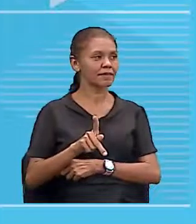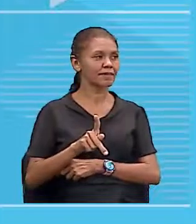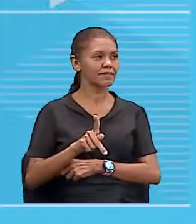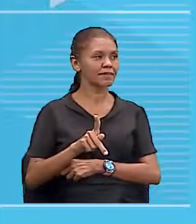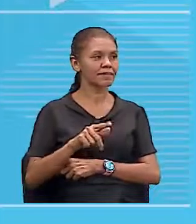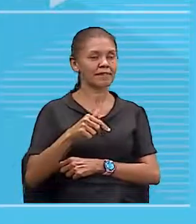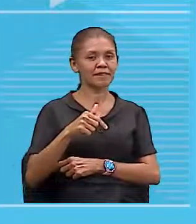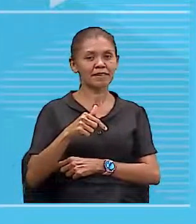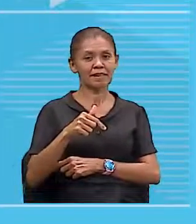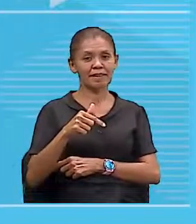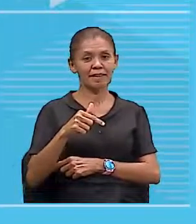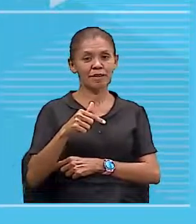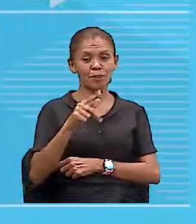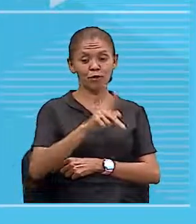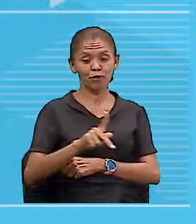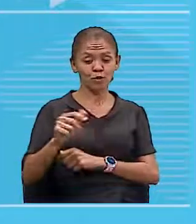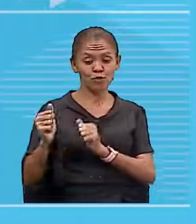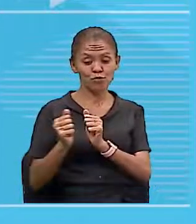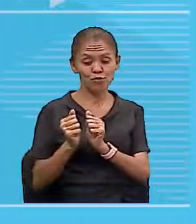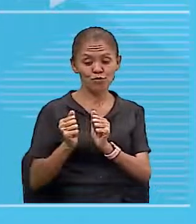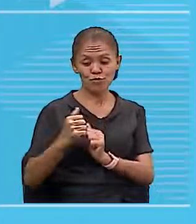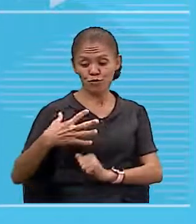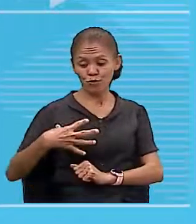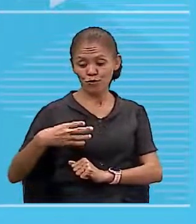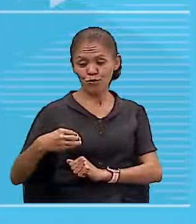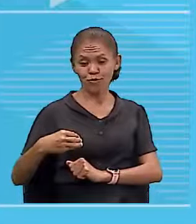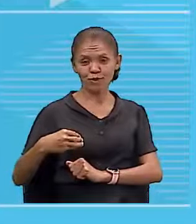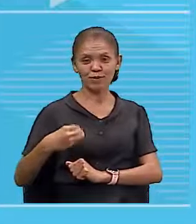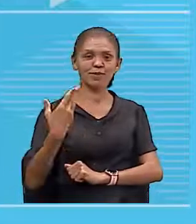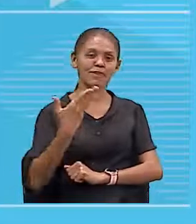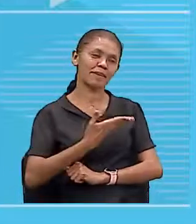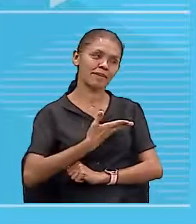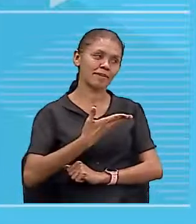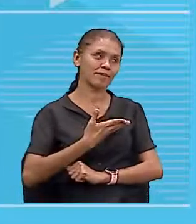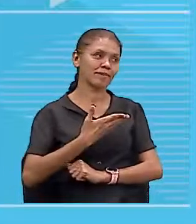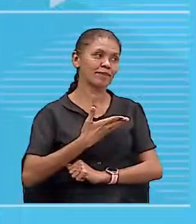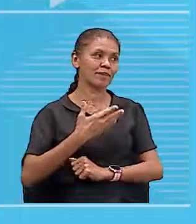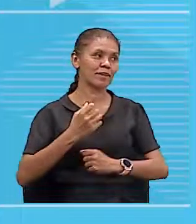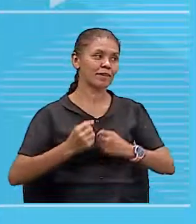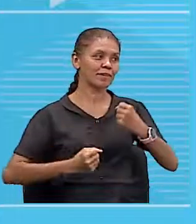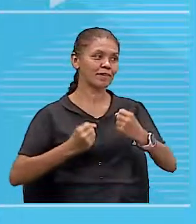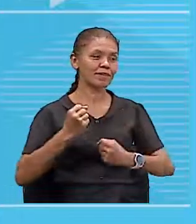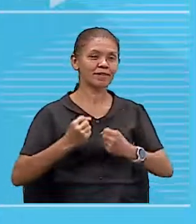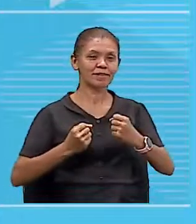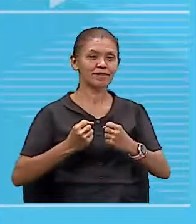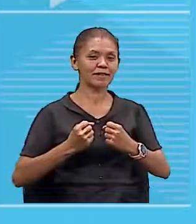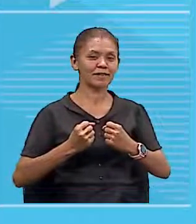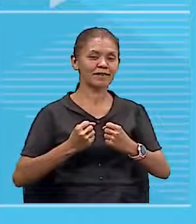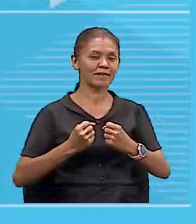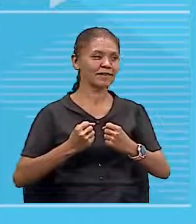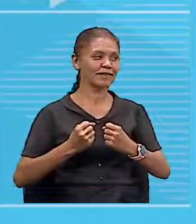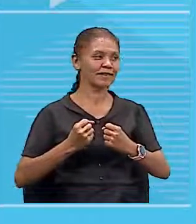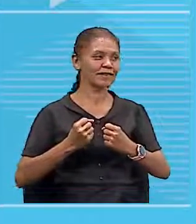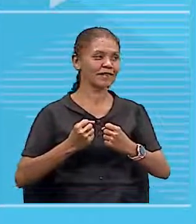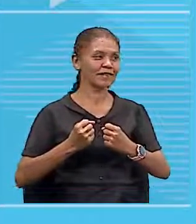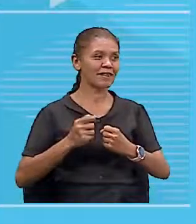eu e os filhos dela que eu não tinha carro né quem tinha carro eram ela era ela e a gente pegou o fusquinha escondido ela tinha uma corrente